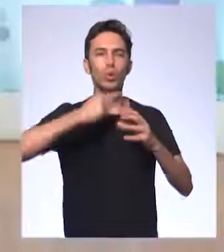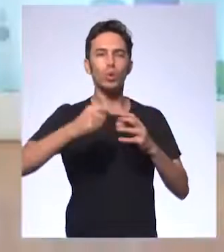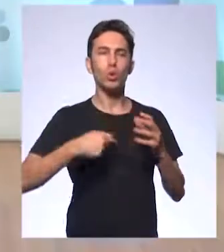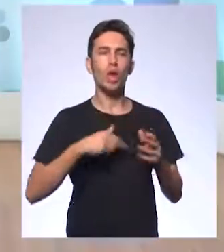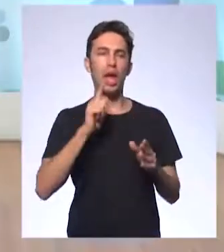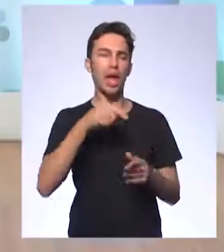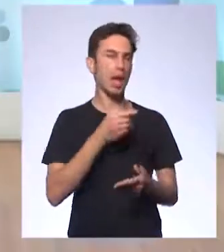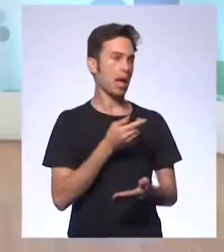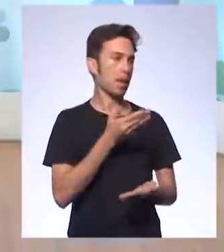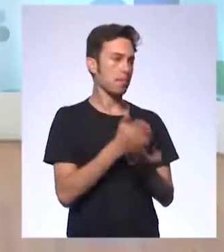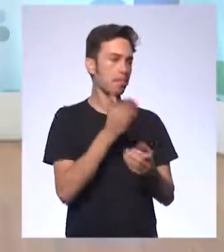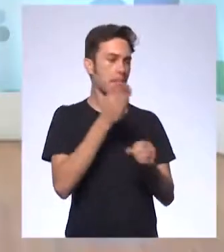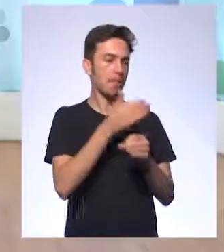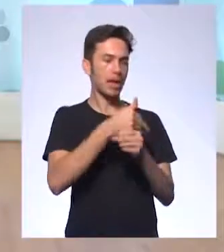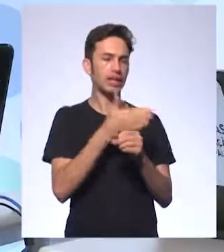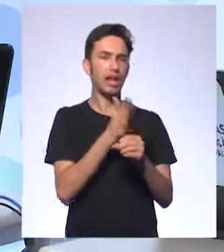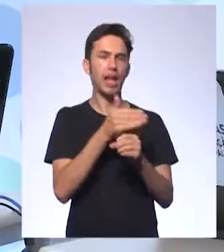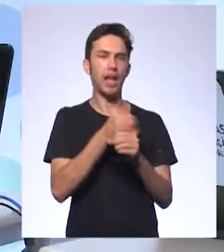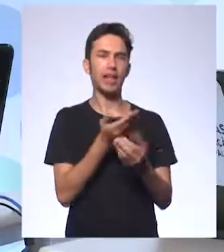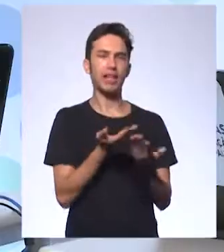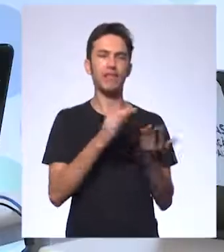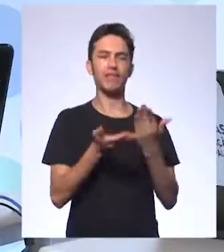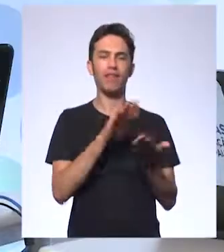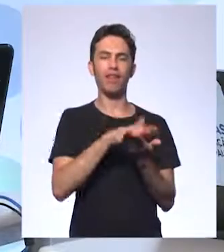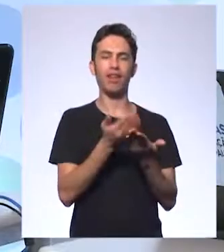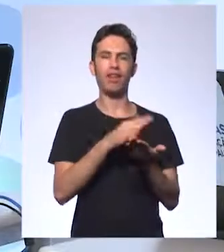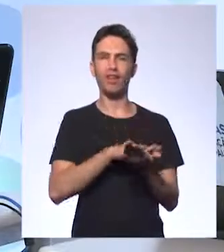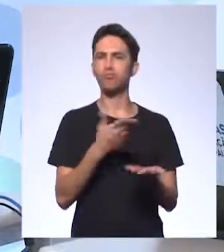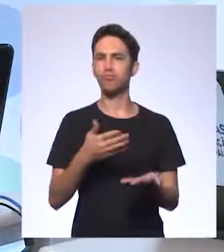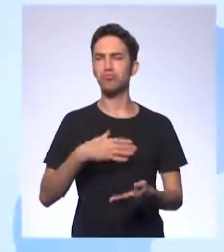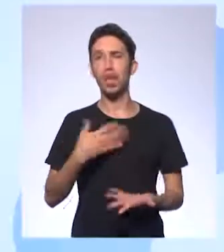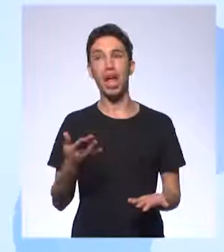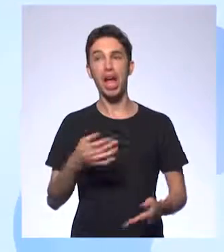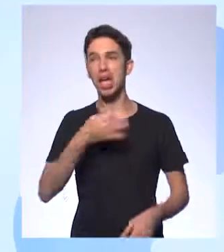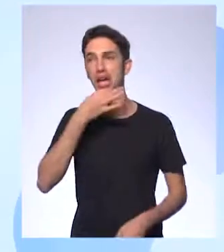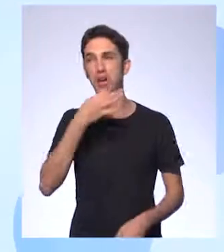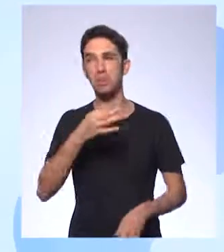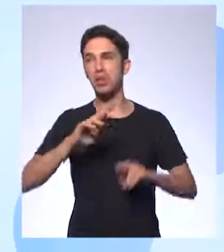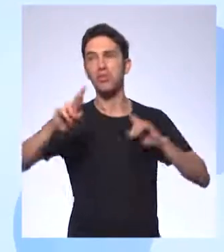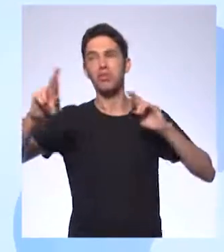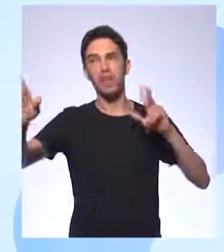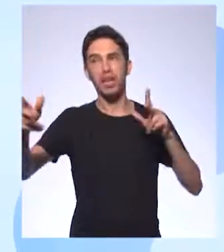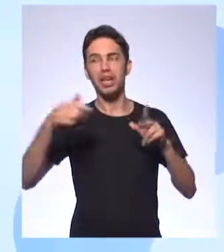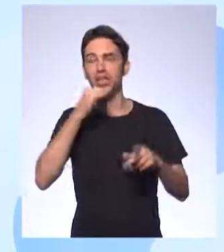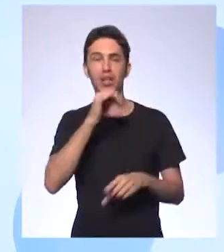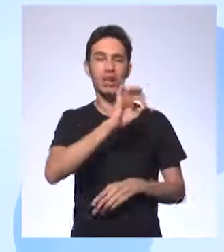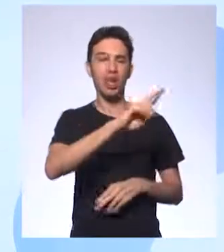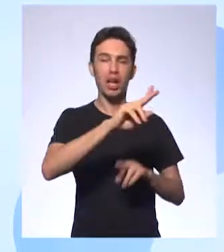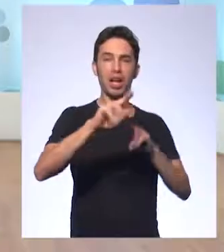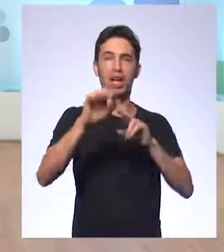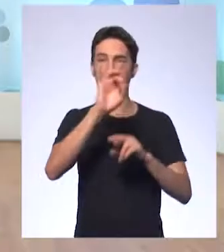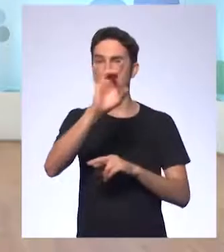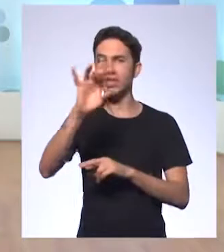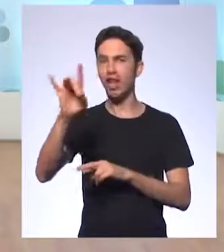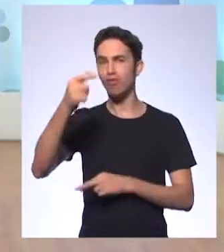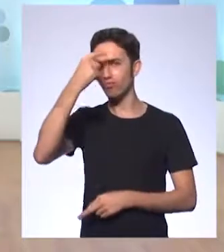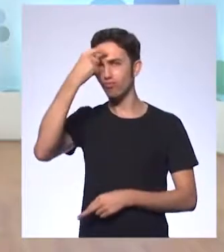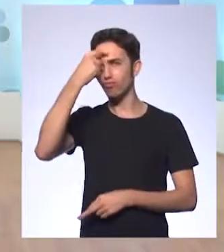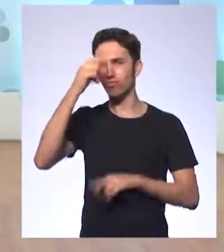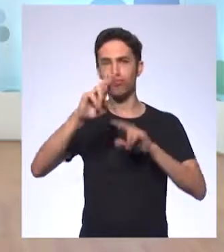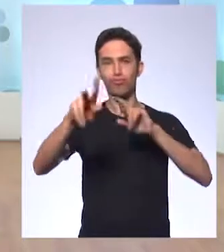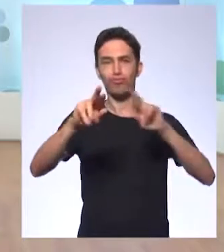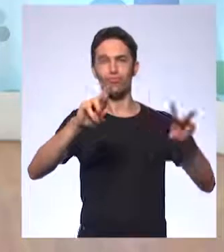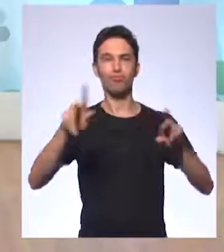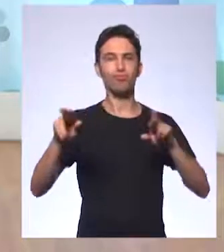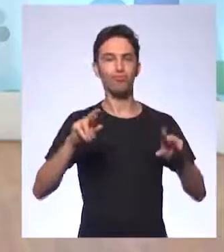Elaine? O que você mais gosta de comer? Lasanha. Então, para você não seria um fato, né? Nunca. É uma opinião? Para isso. mim